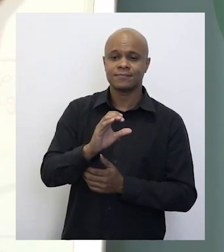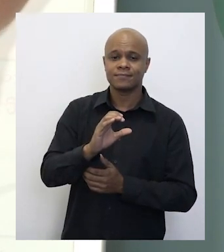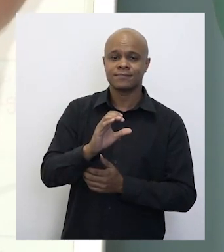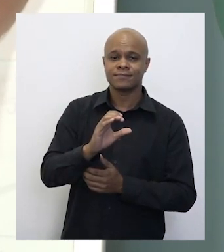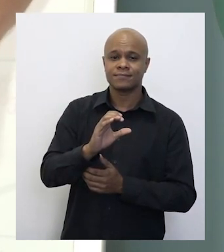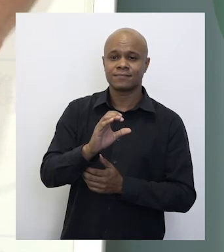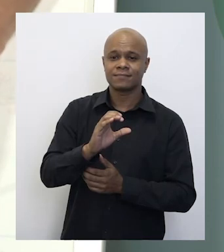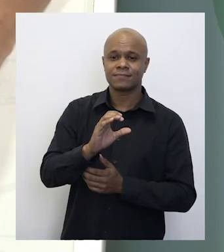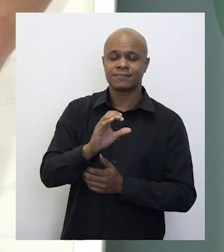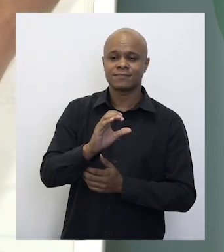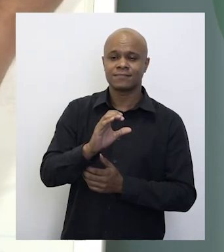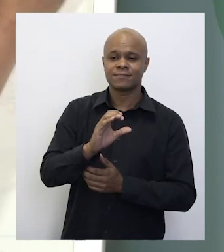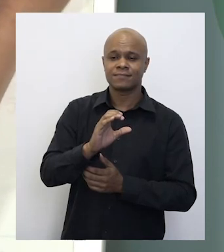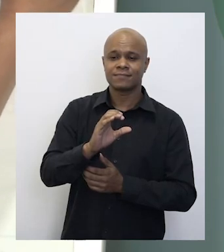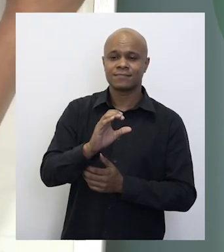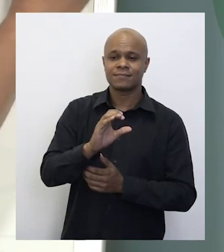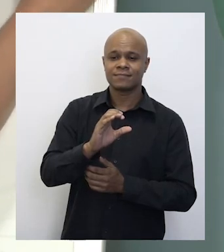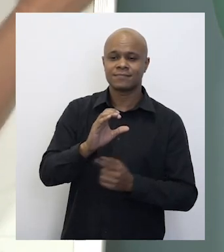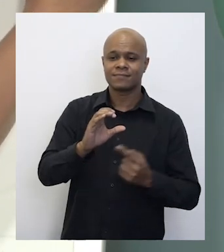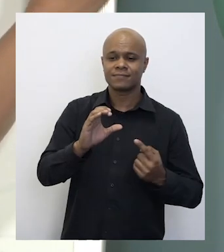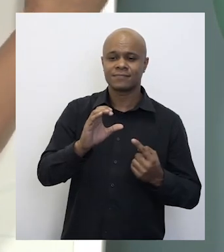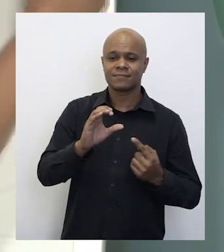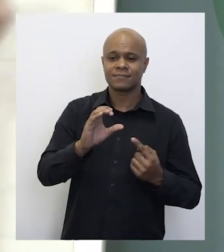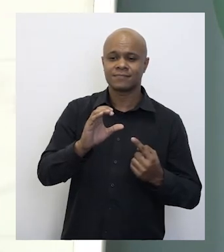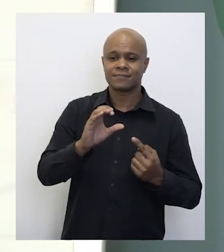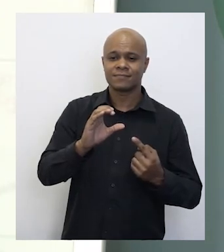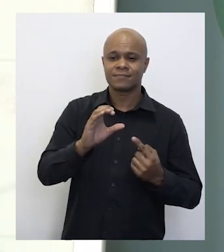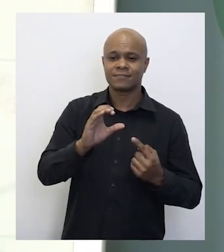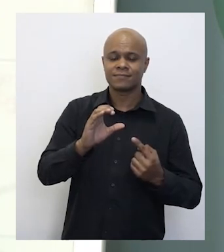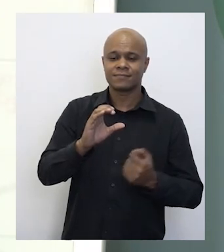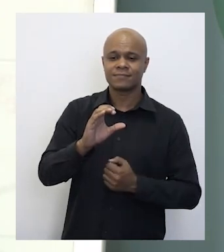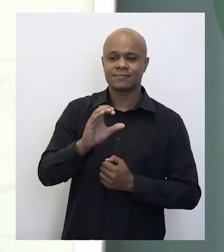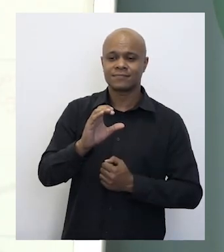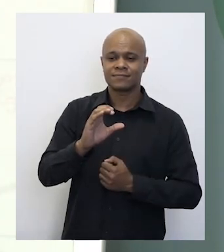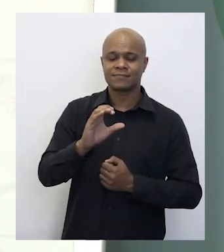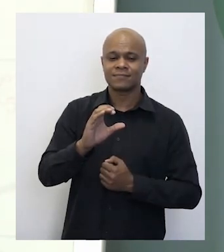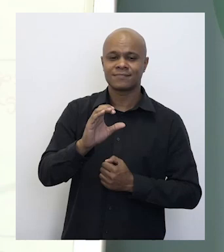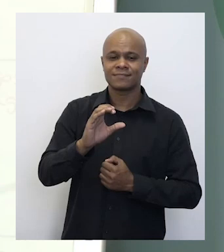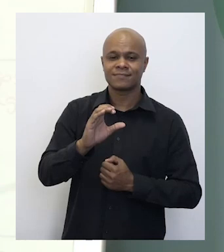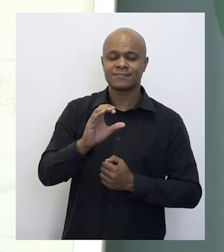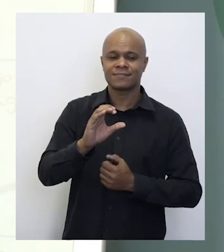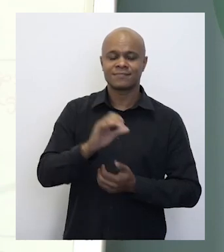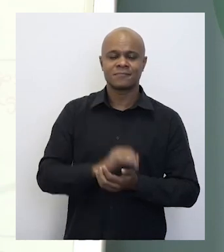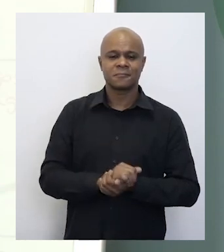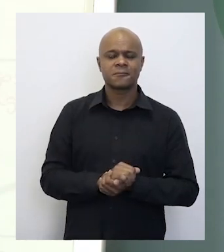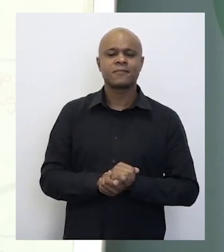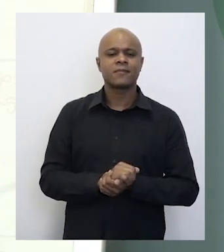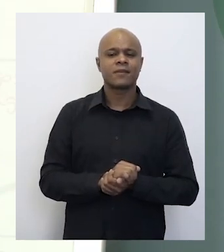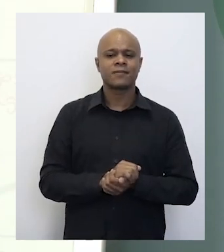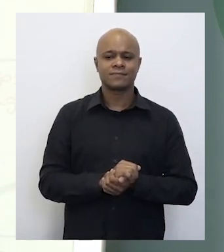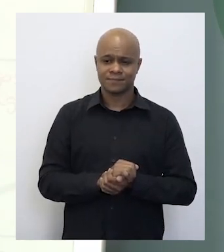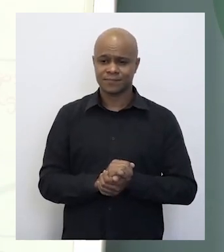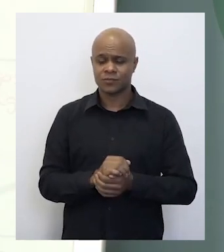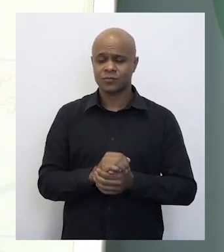é referente à concentração. Tudo bem, pessoal? Então, como eu calculo o